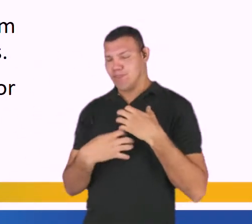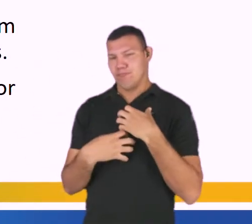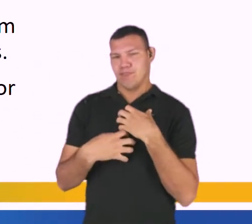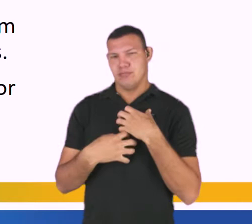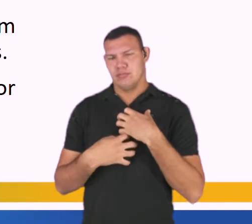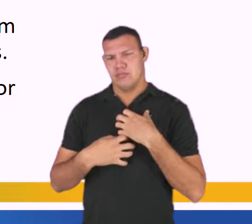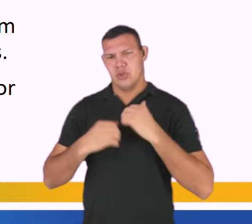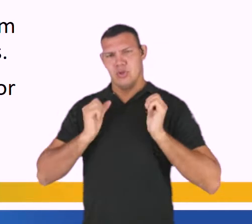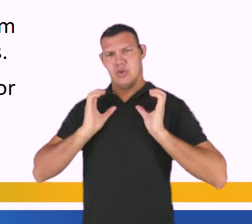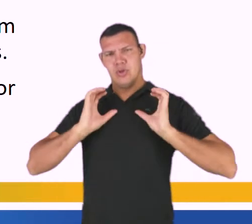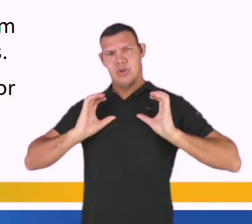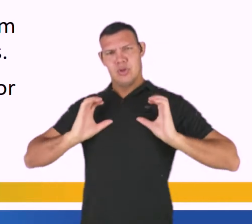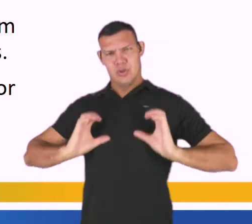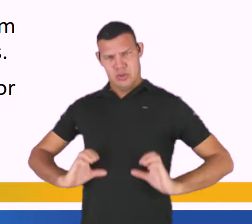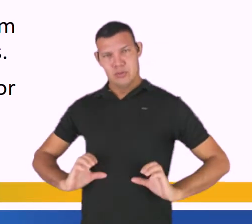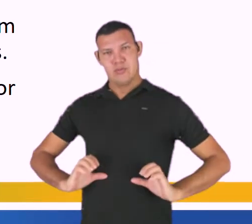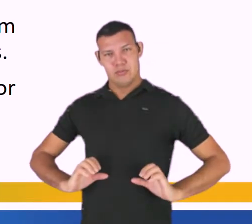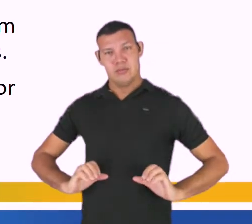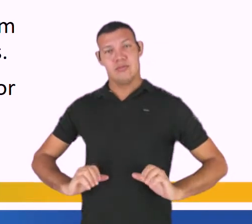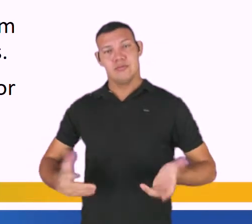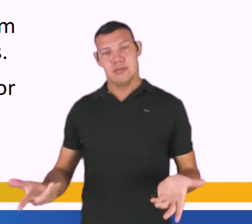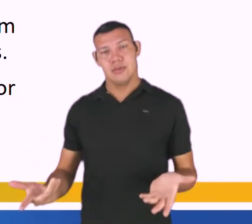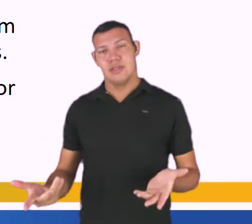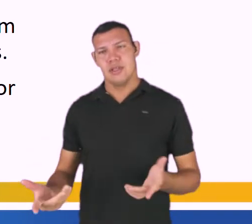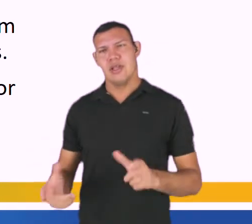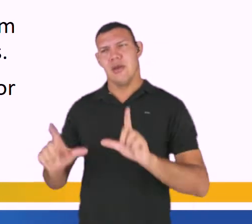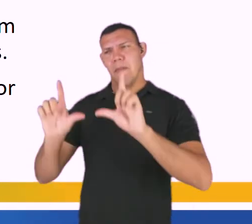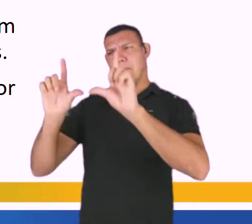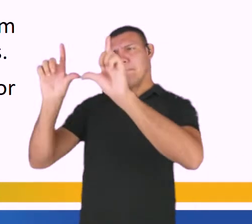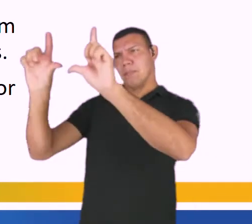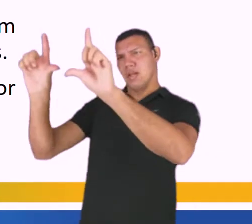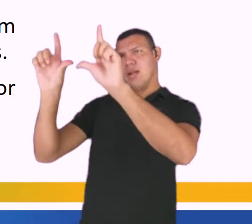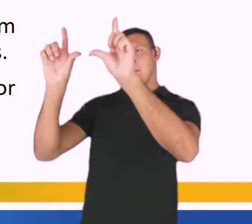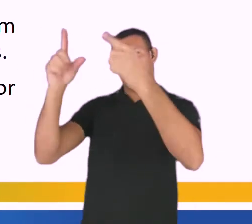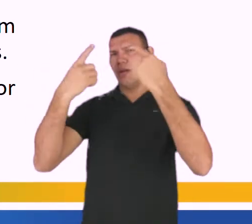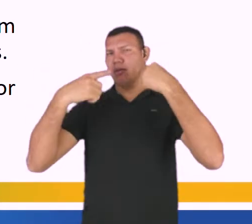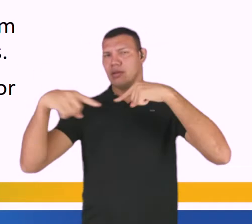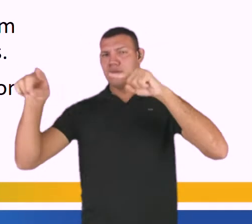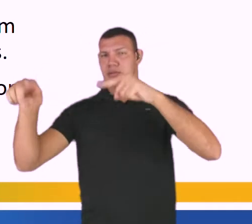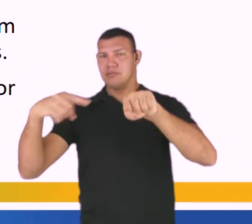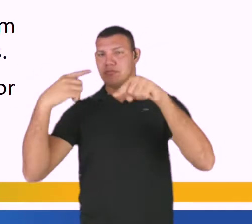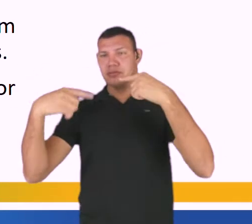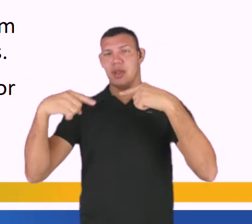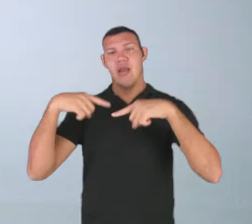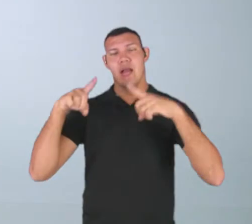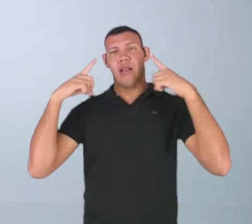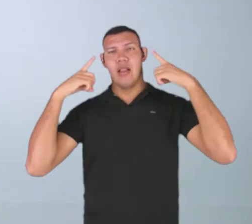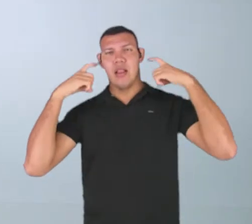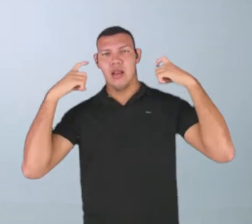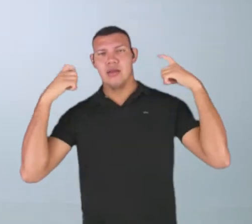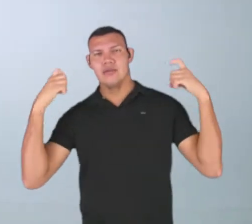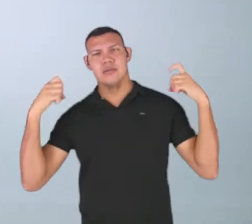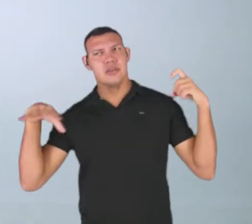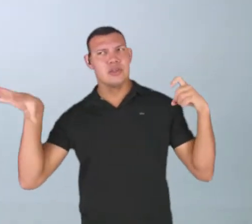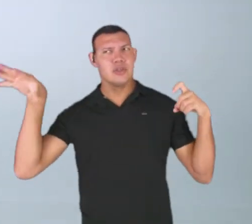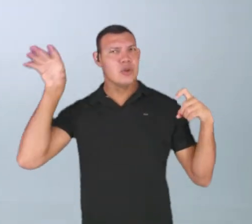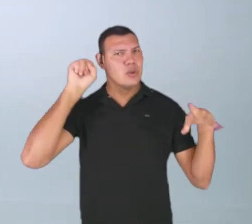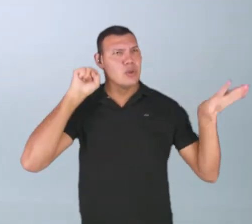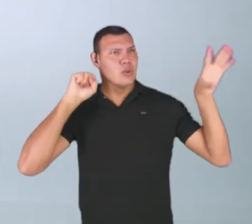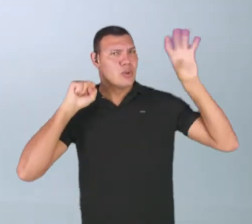postura, ilustrações, placas, músicas, sons, tudo que eu